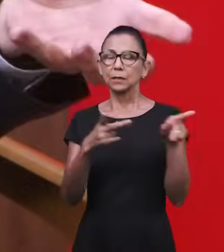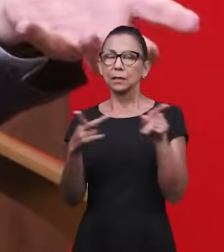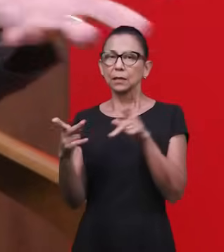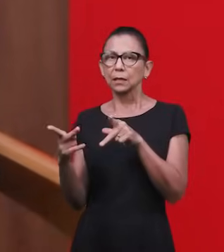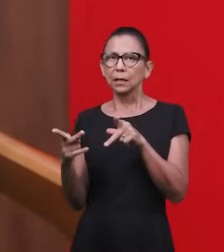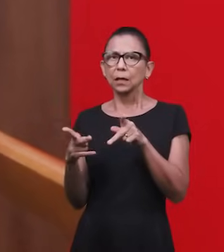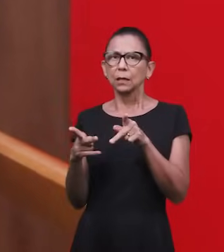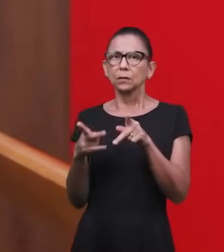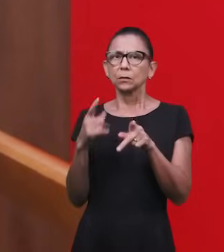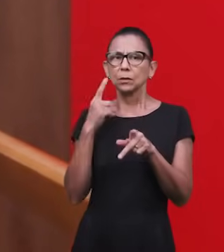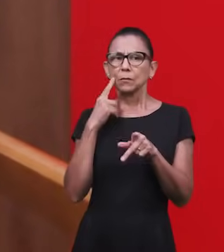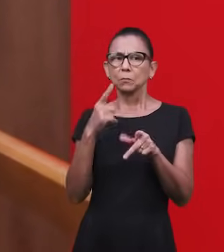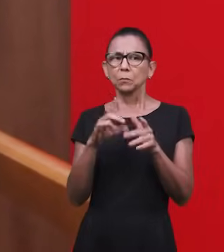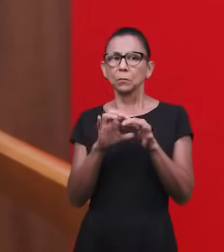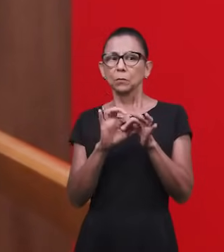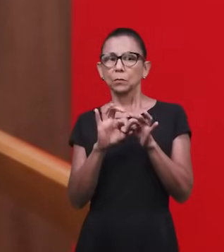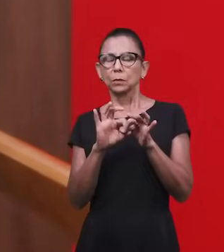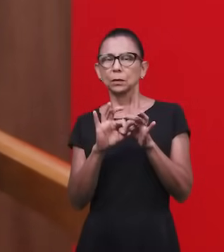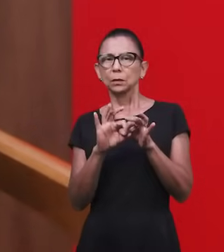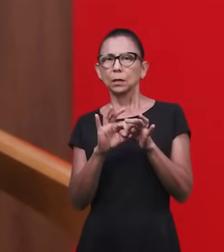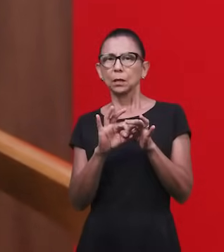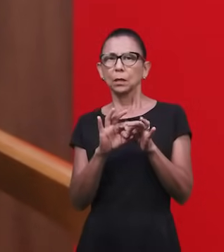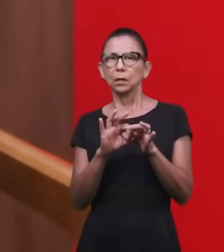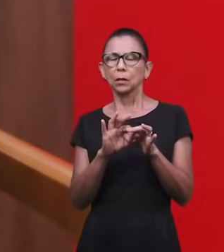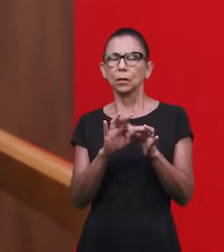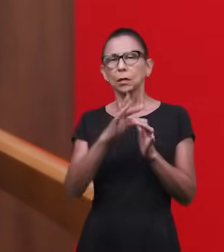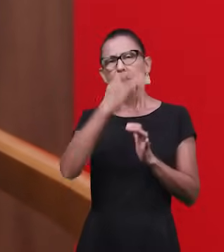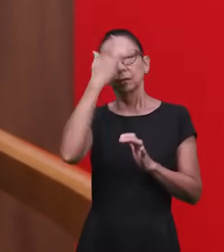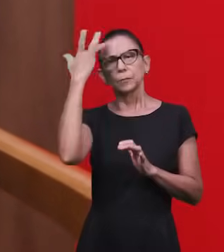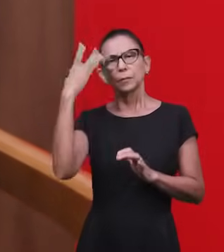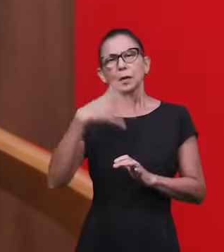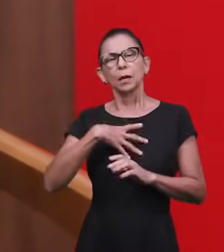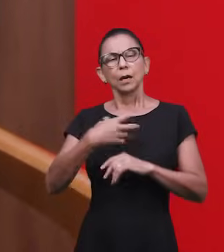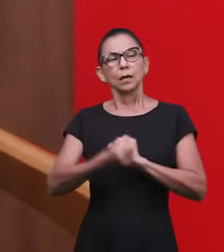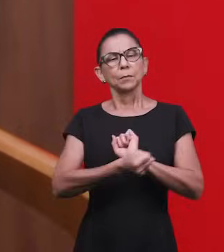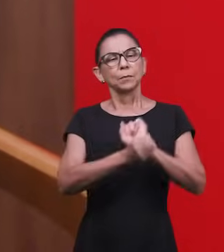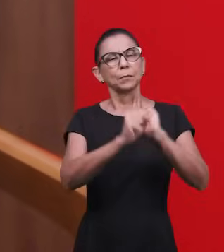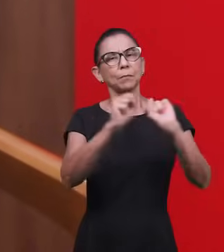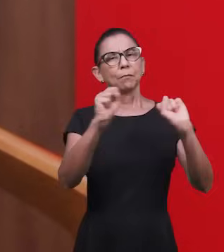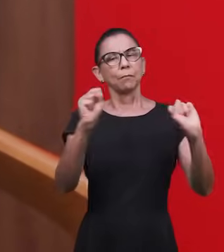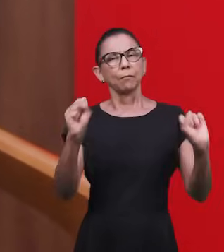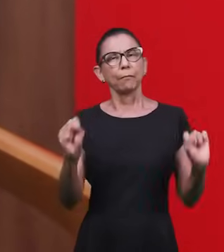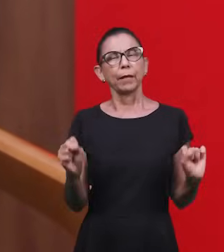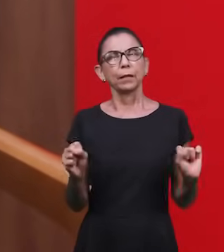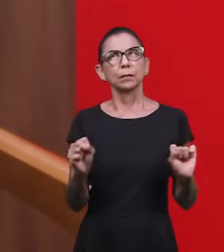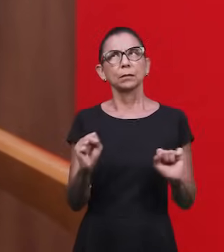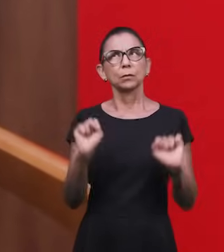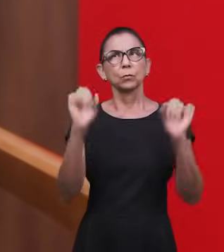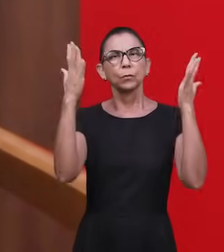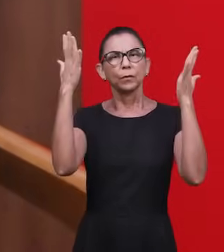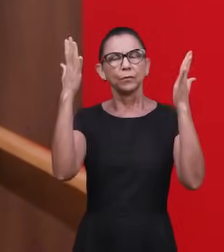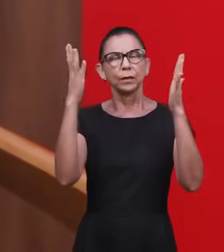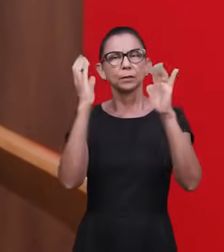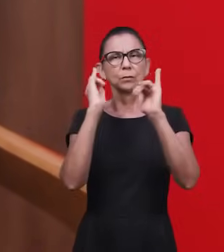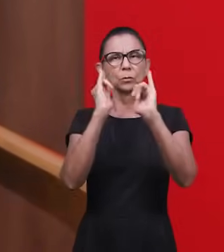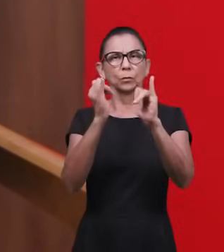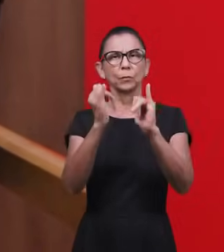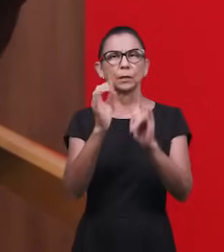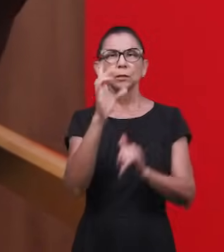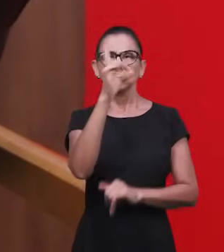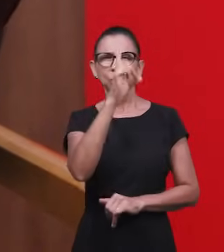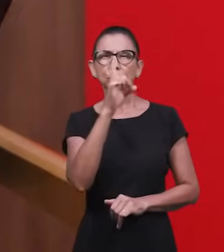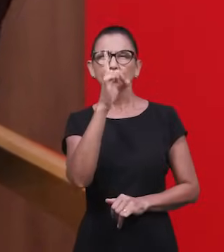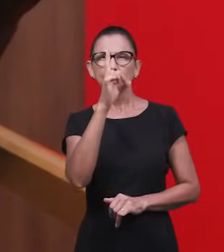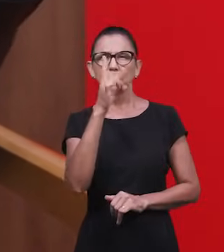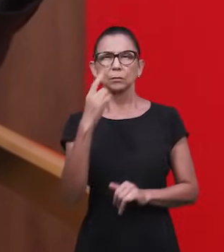sentiu liberta. Eu durante a semana, o evento foi no domingo, aí durante a semana, uma jovem,